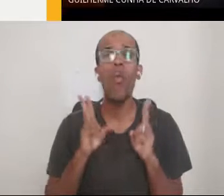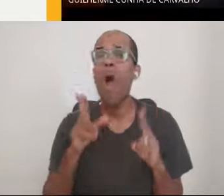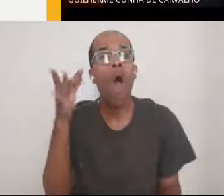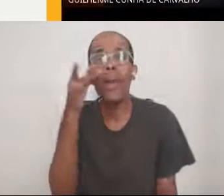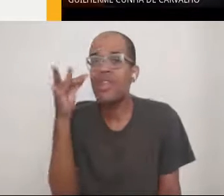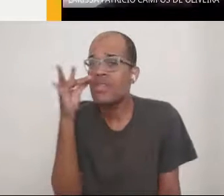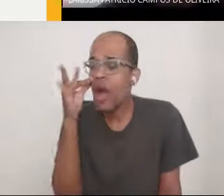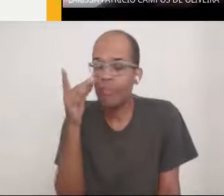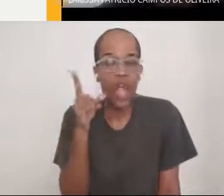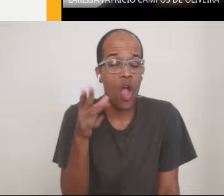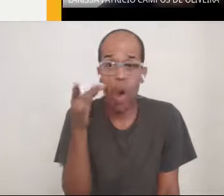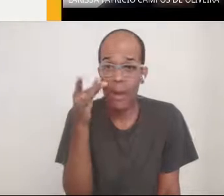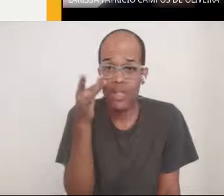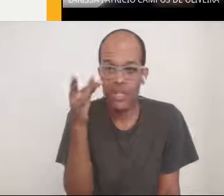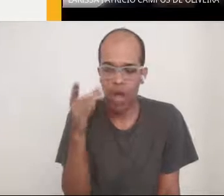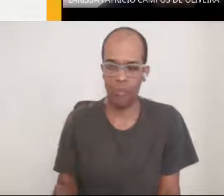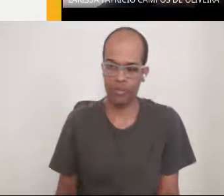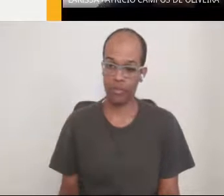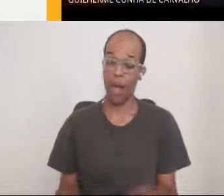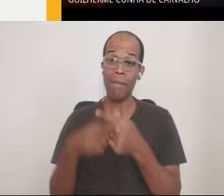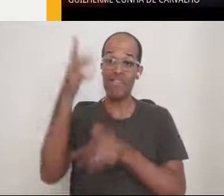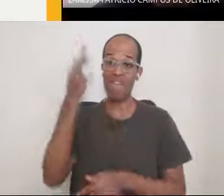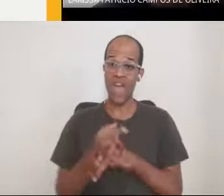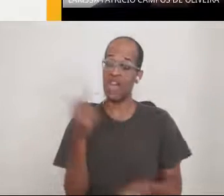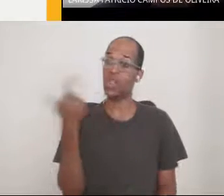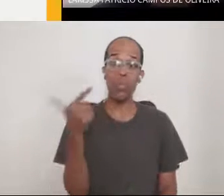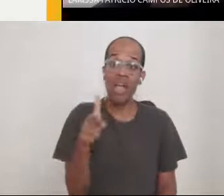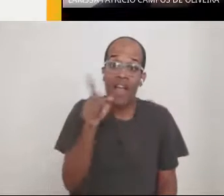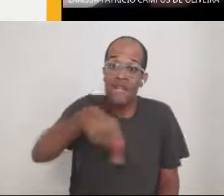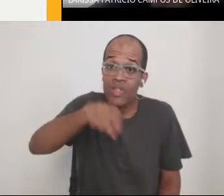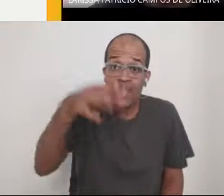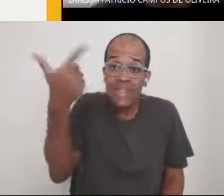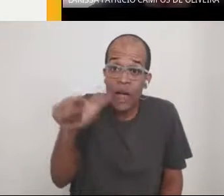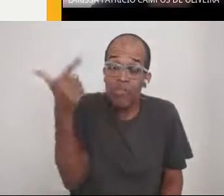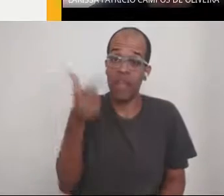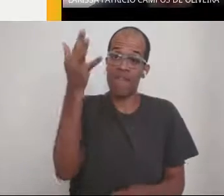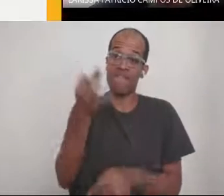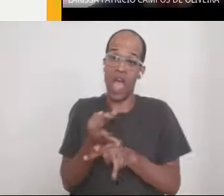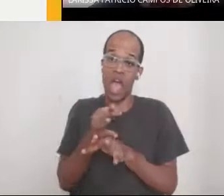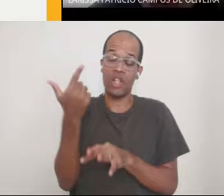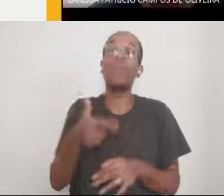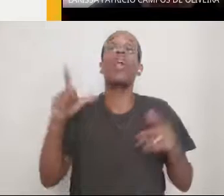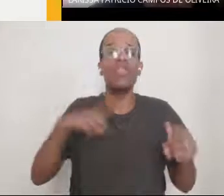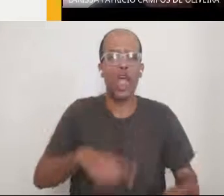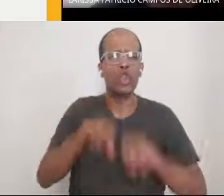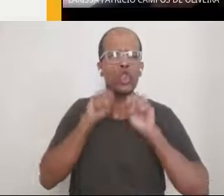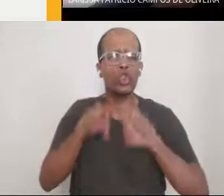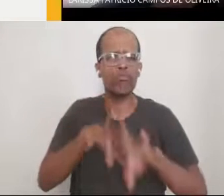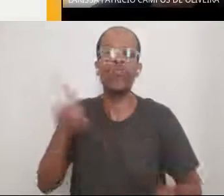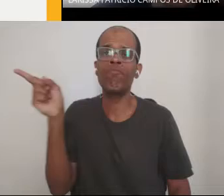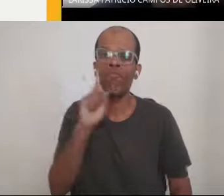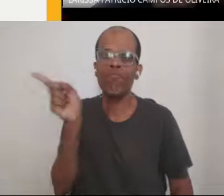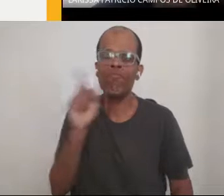escola, gente. Aí Isso, ele vai eles não estão de férias, né? Isso que é Isso. importante. Eles não estão de férias. Tem aula todos os dias e eles